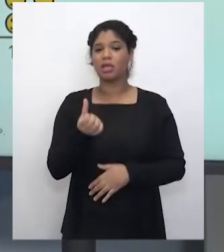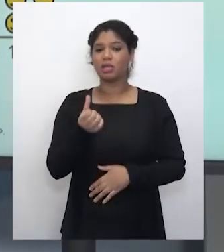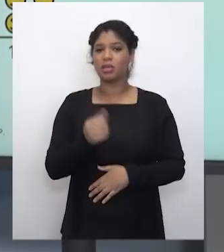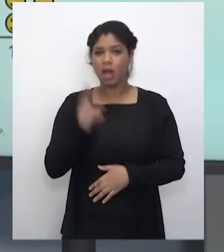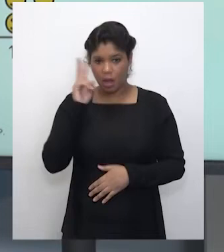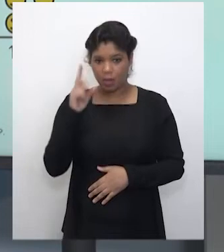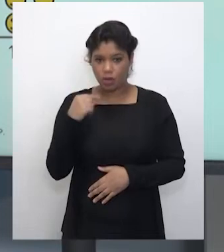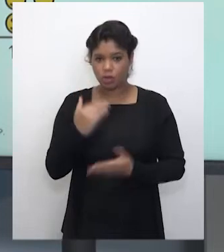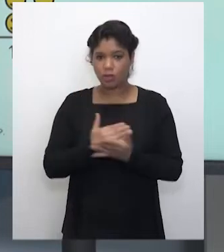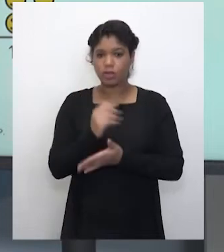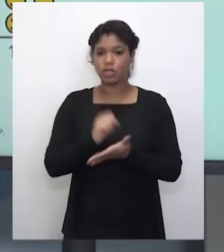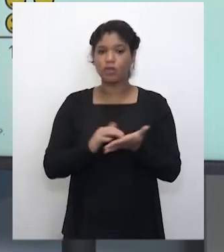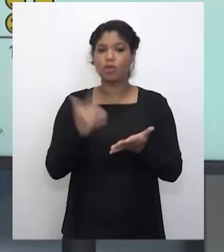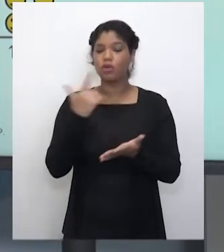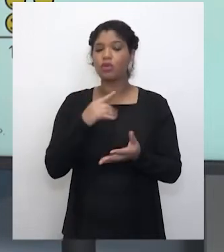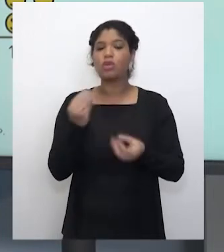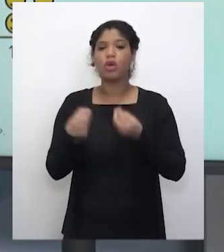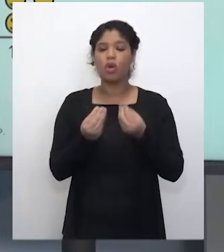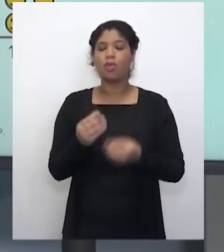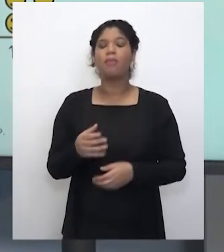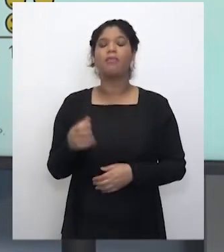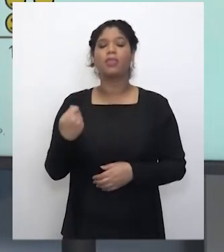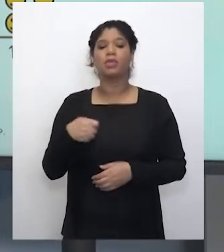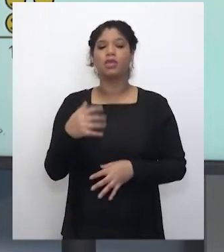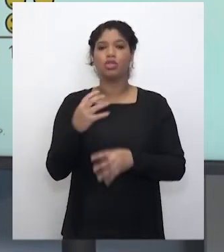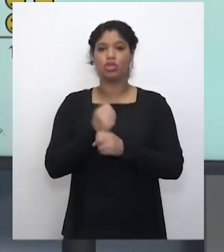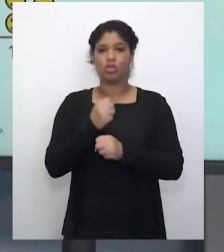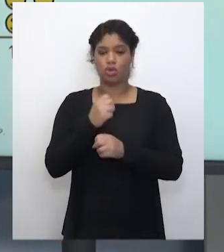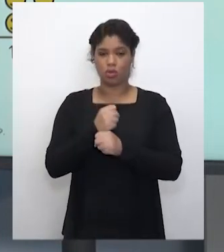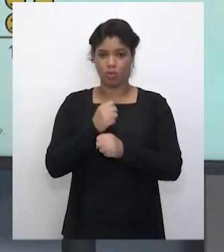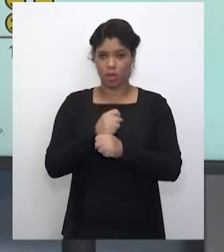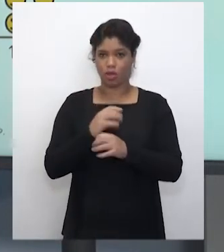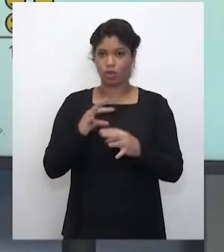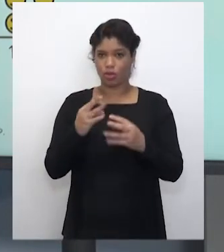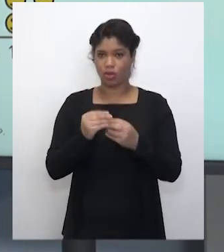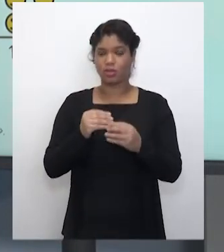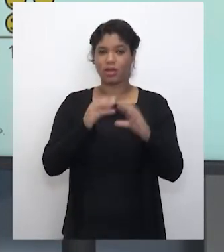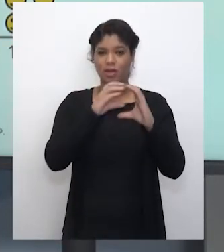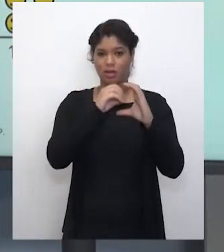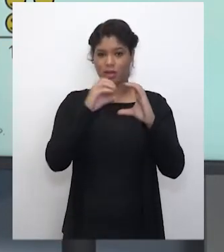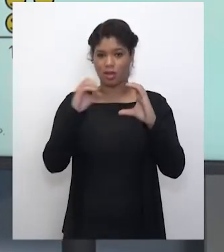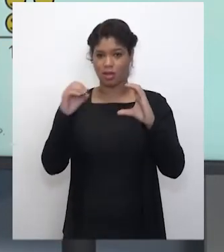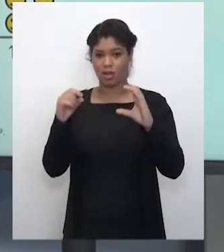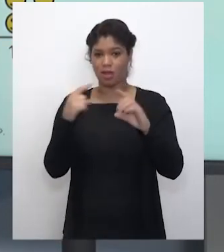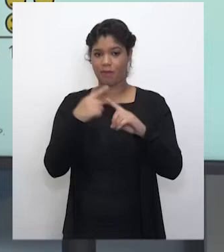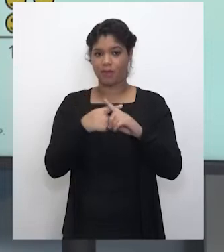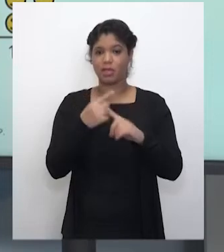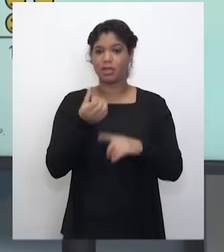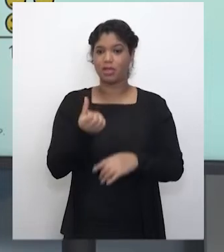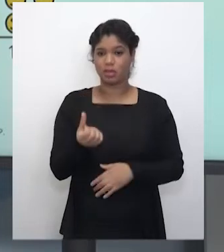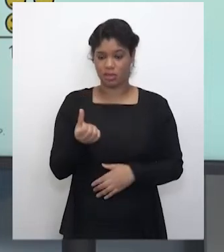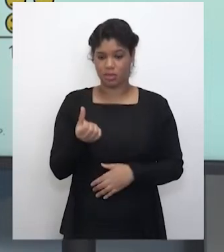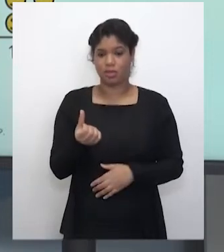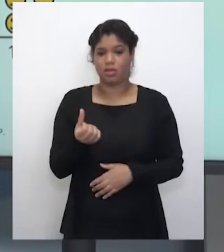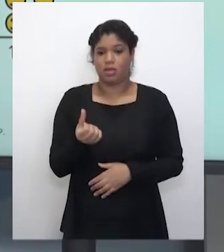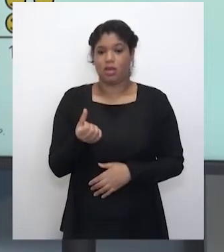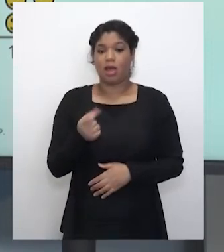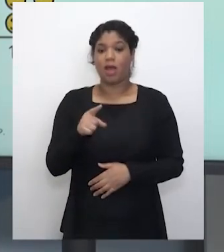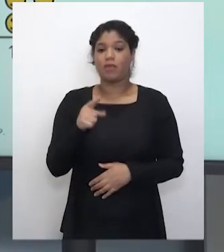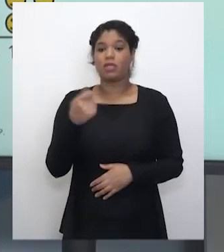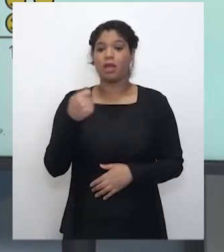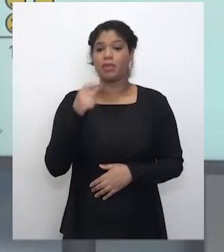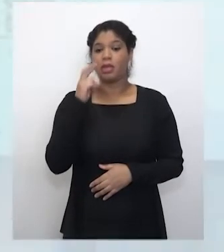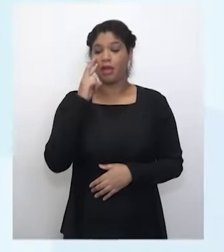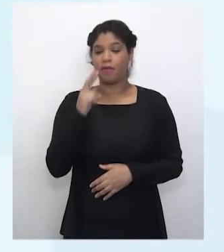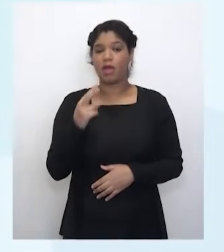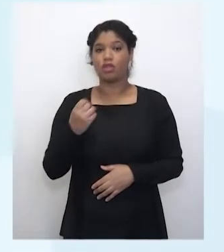atividade? Conte o total de carinhas, multiplique por 6. Aí, você vai prestar atenção nesta